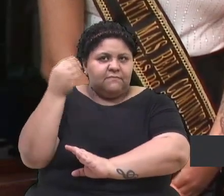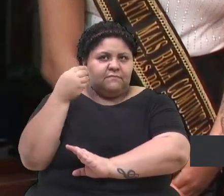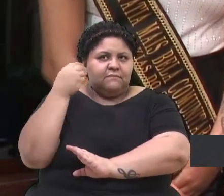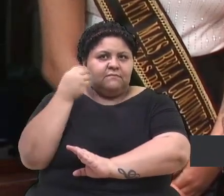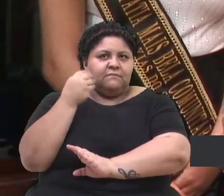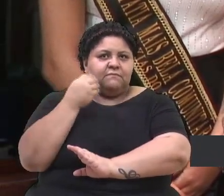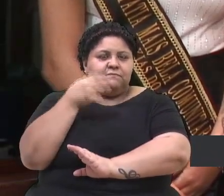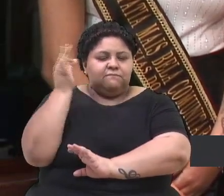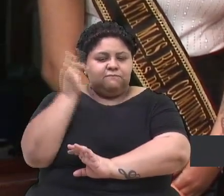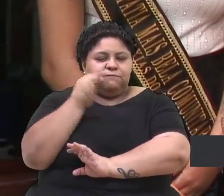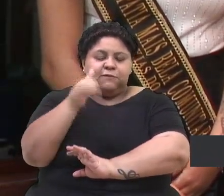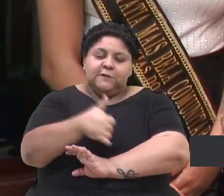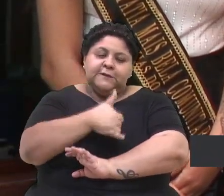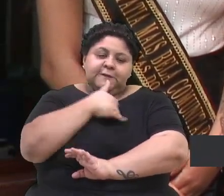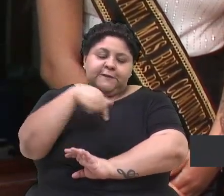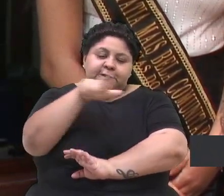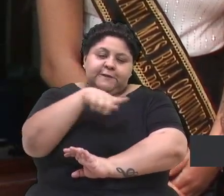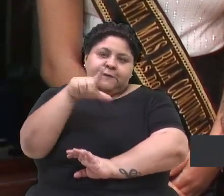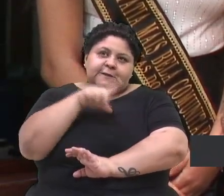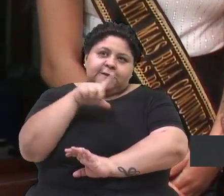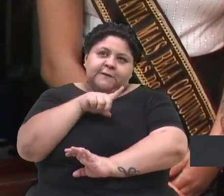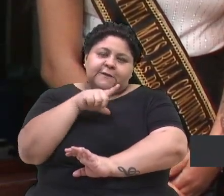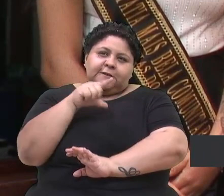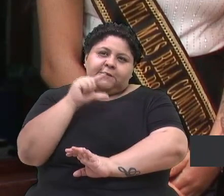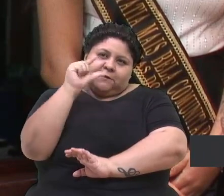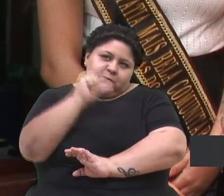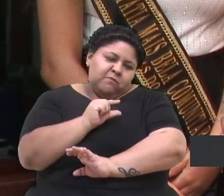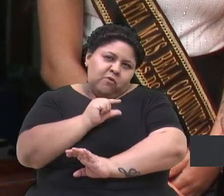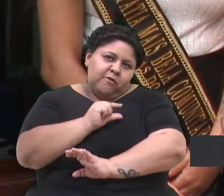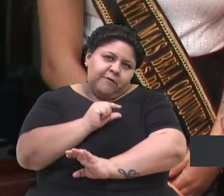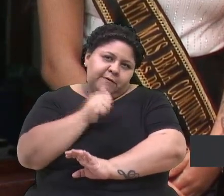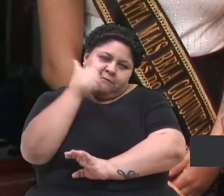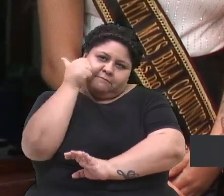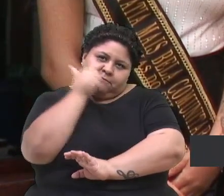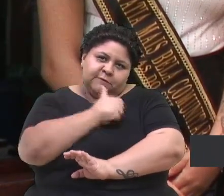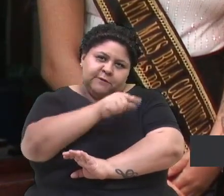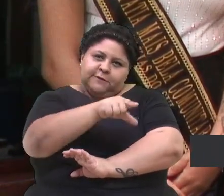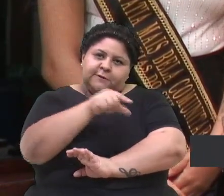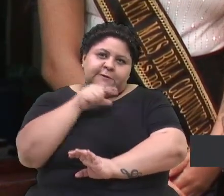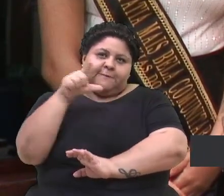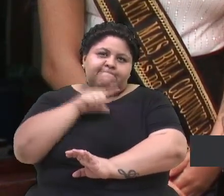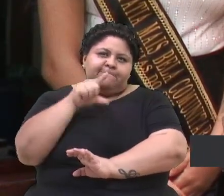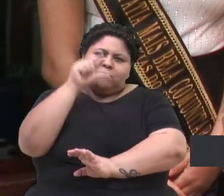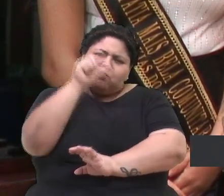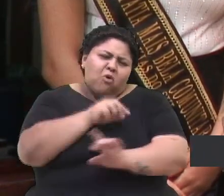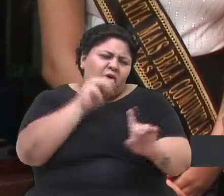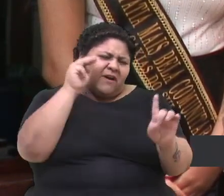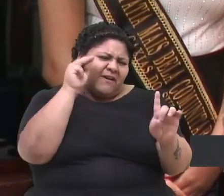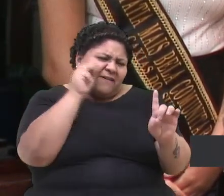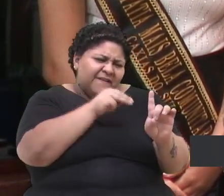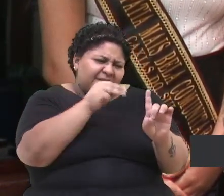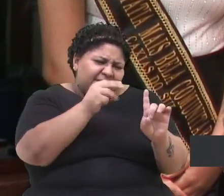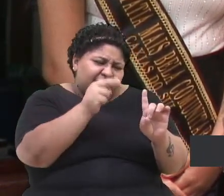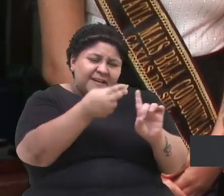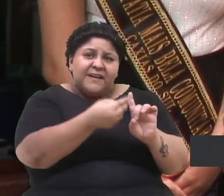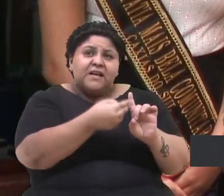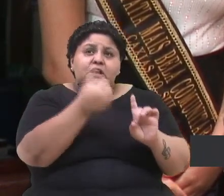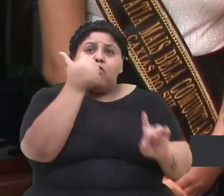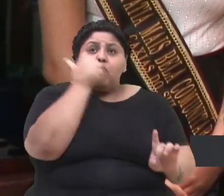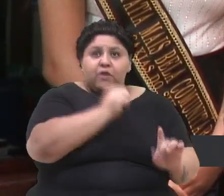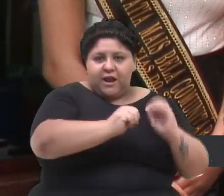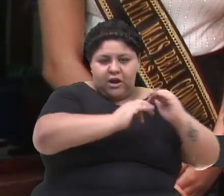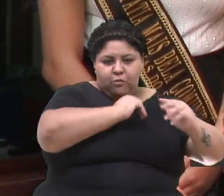incrível. Infelizmente, a gente teve poucas meninas concorrendo, a gente não tem muita visibilidade ainda, tanto como mulher no